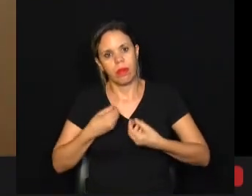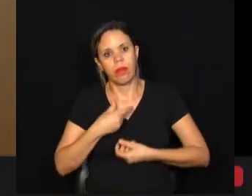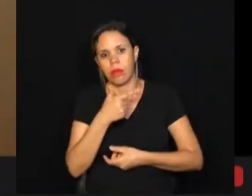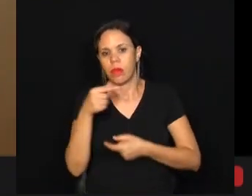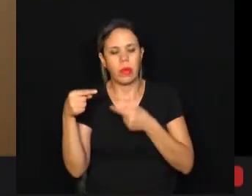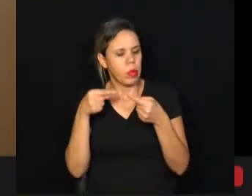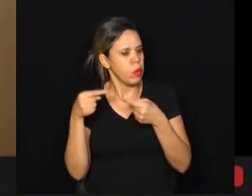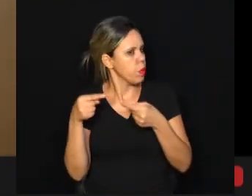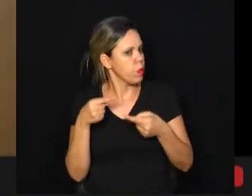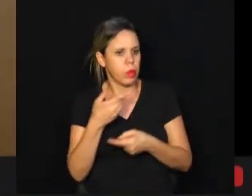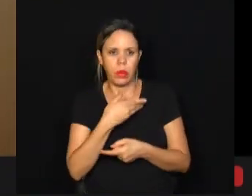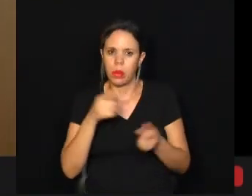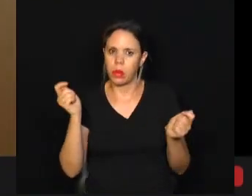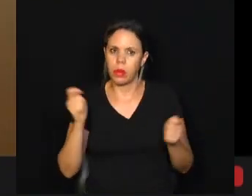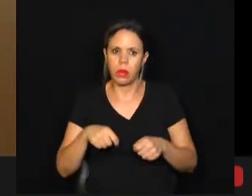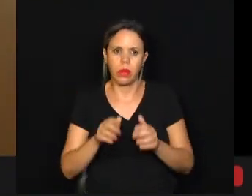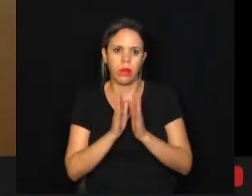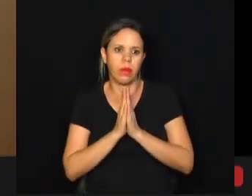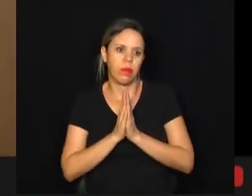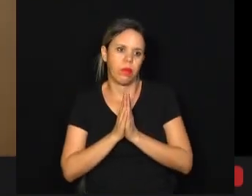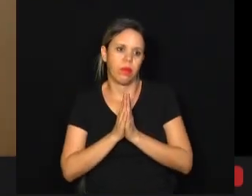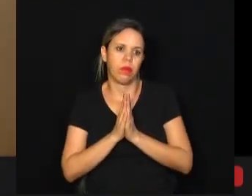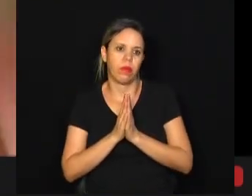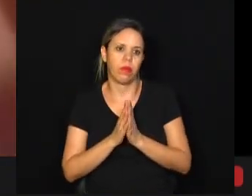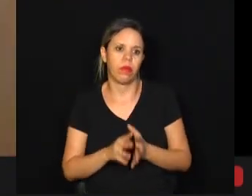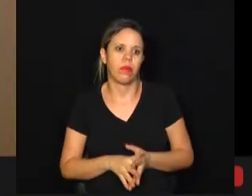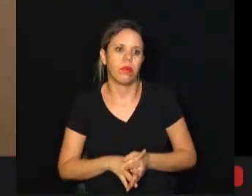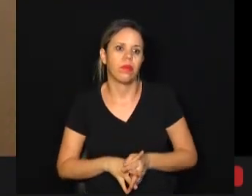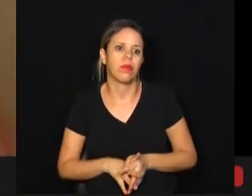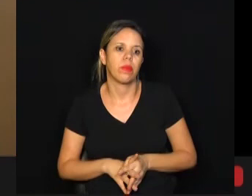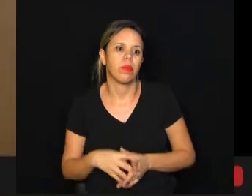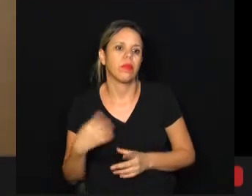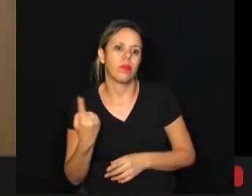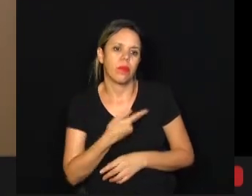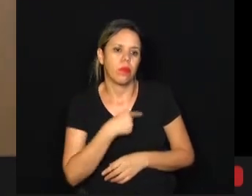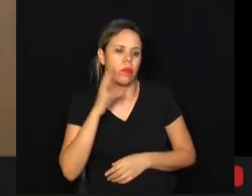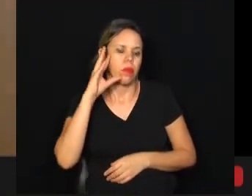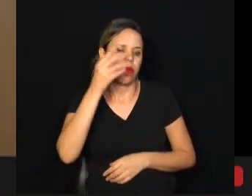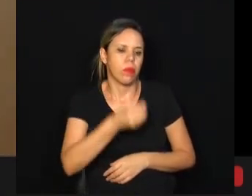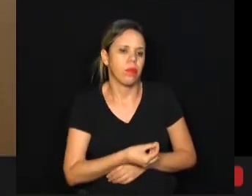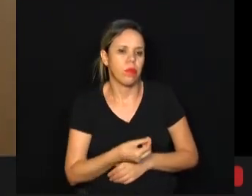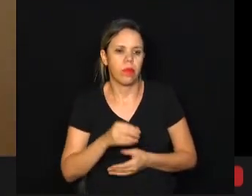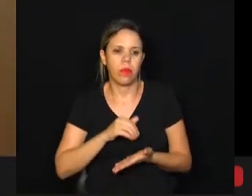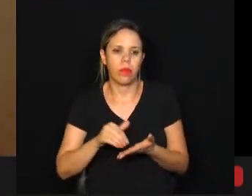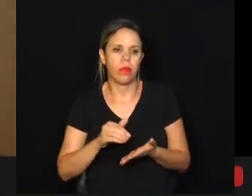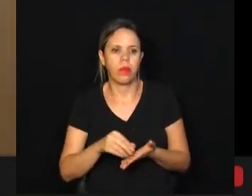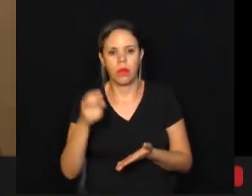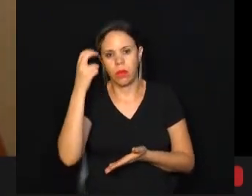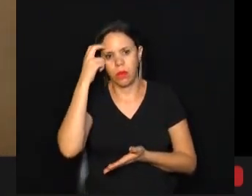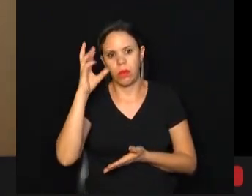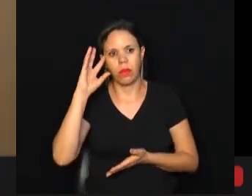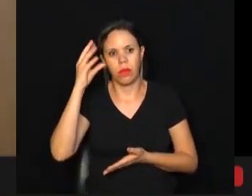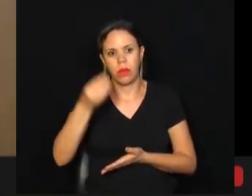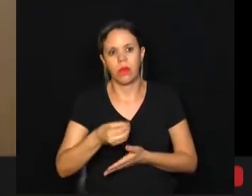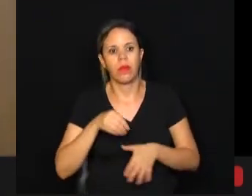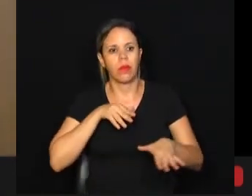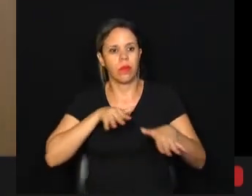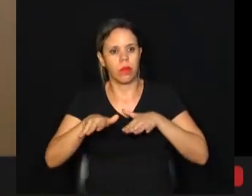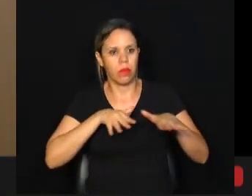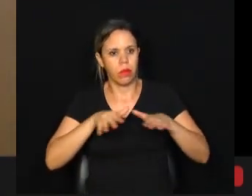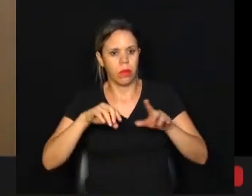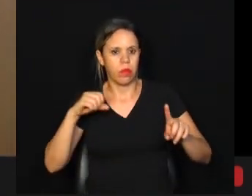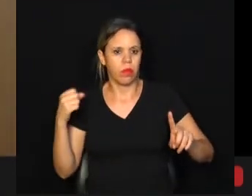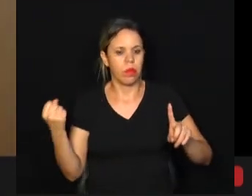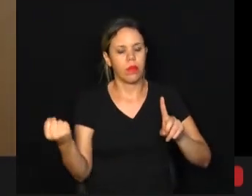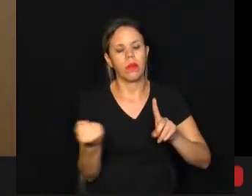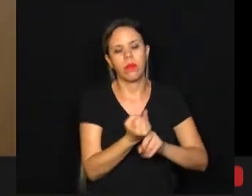disputa de poderes, pelo amor de Deus. Né? Isso nós temos que entender, a Secretaria de Cultura tem que entender, os movimentos sociais têm que